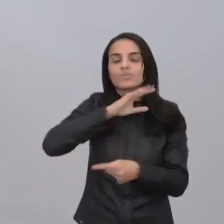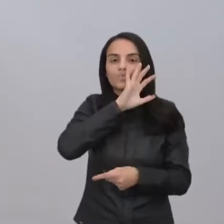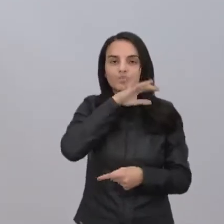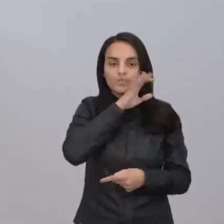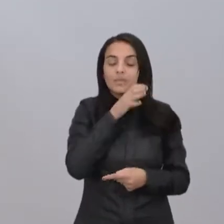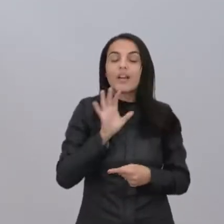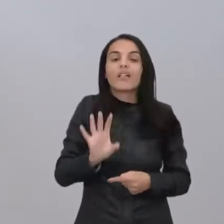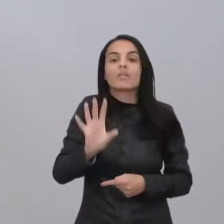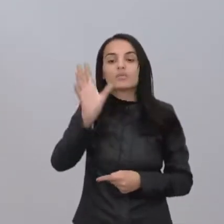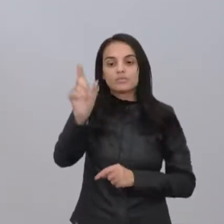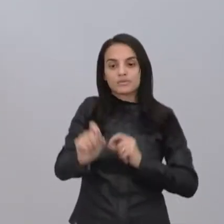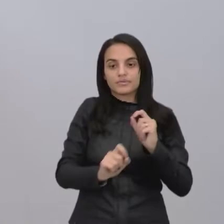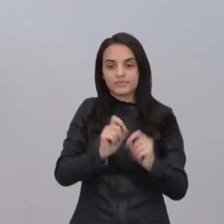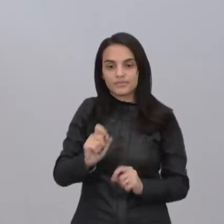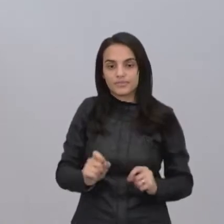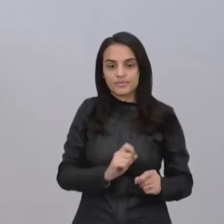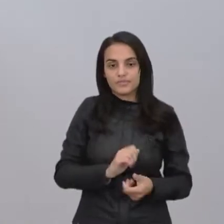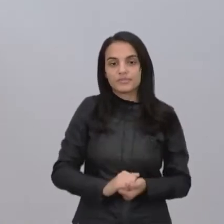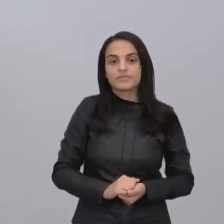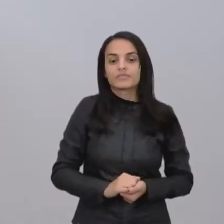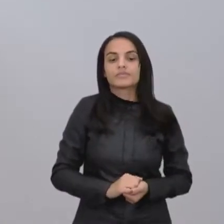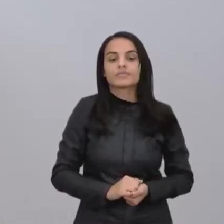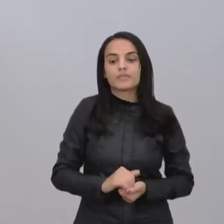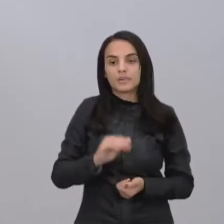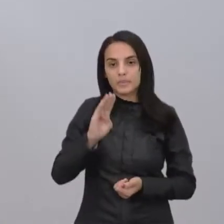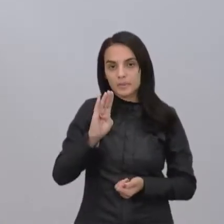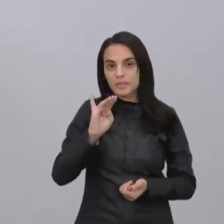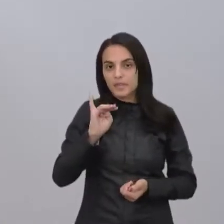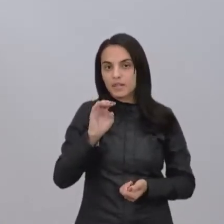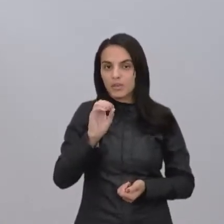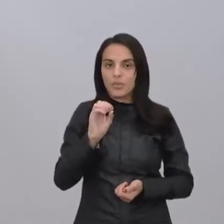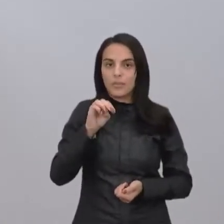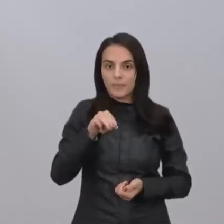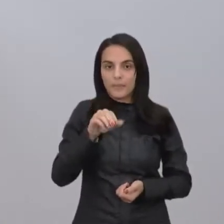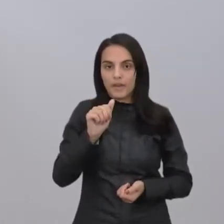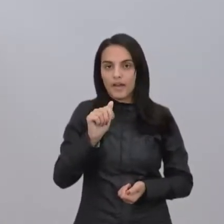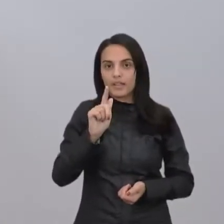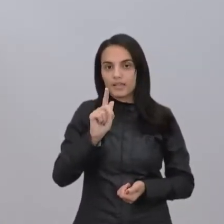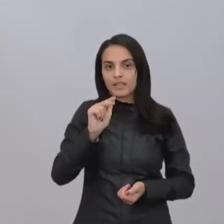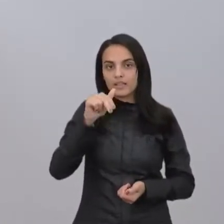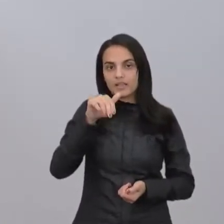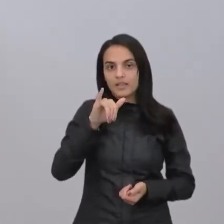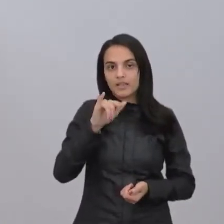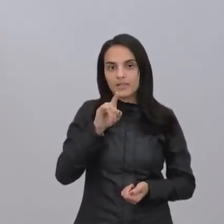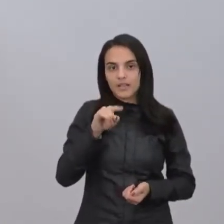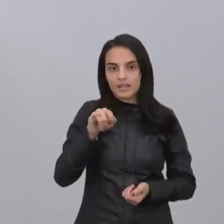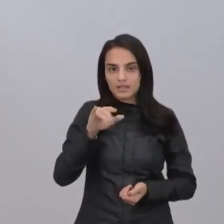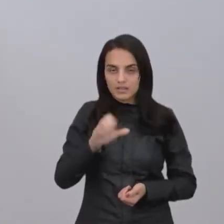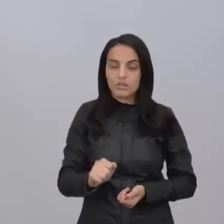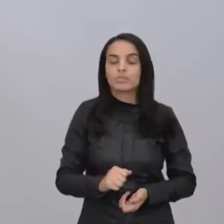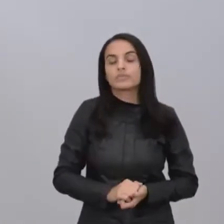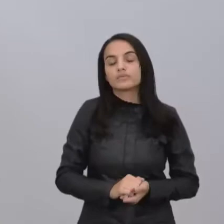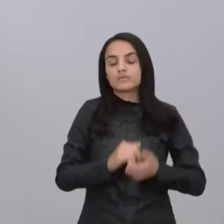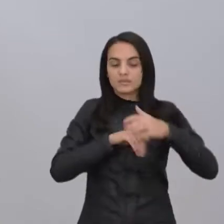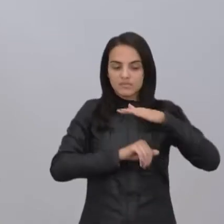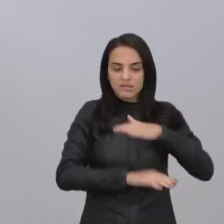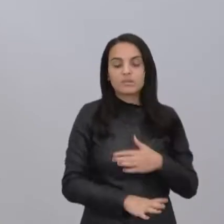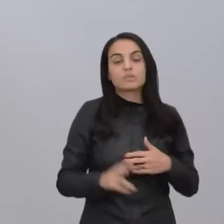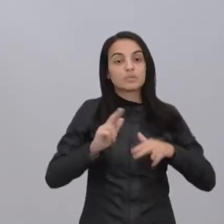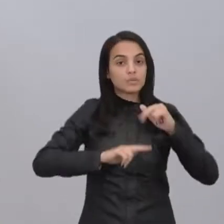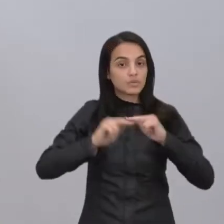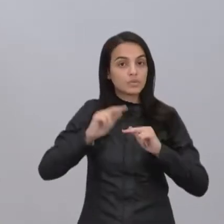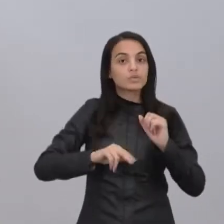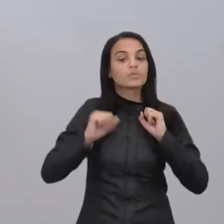então, eu tenho o que a gente chama de biomagnificação, né? Na questão da bioacumulação, esses produtos